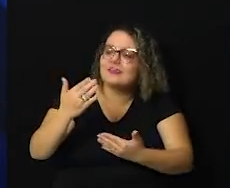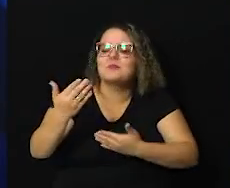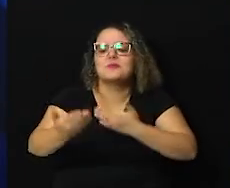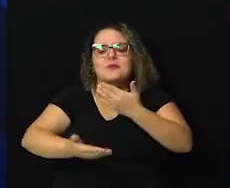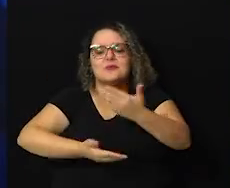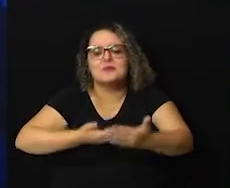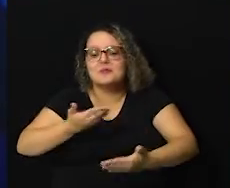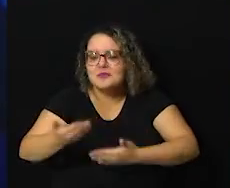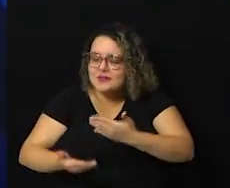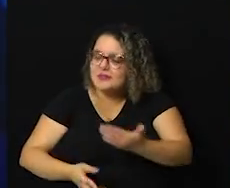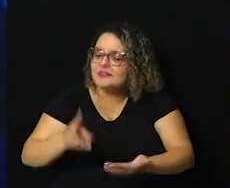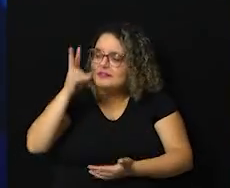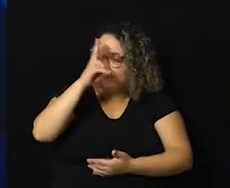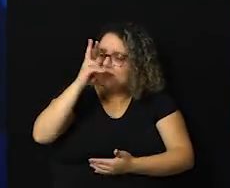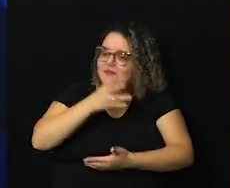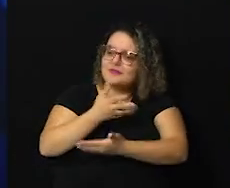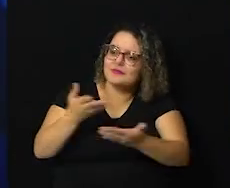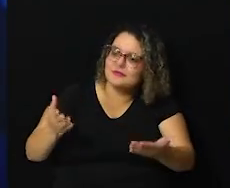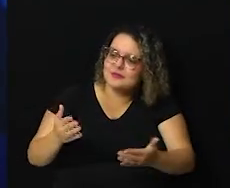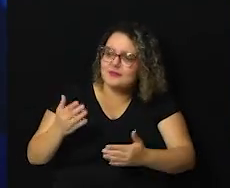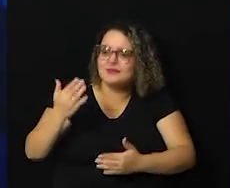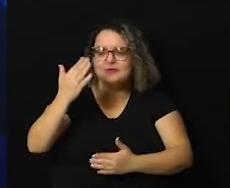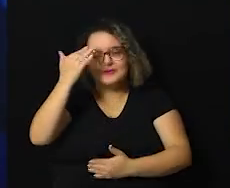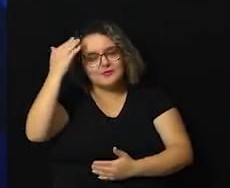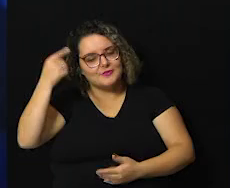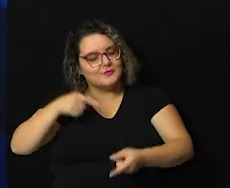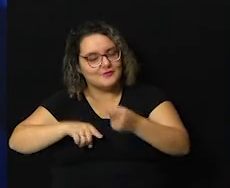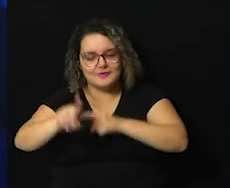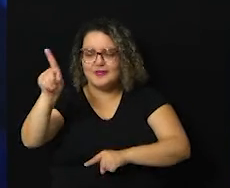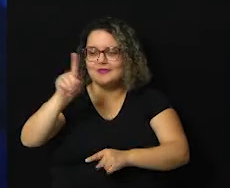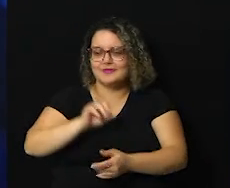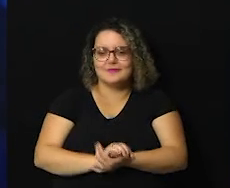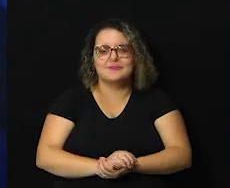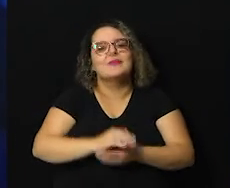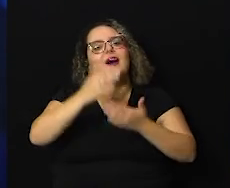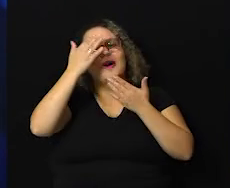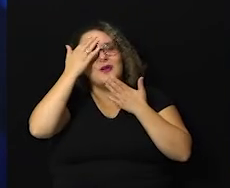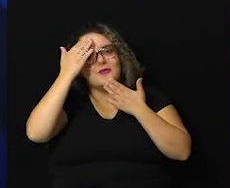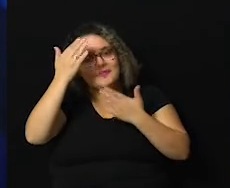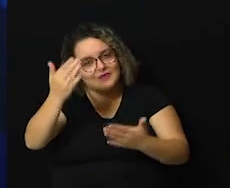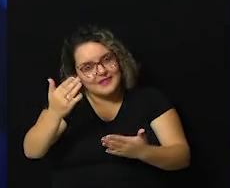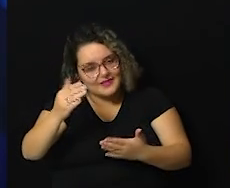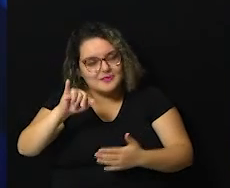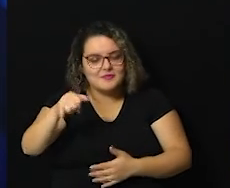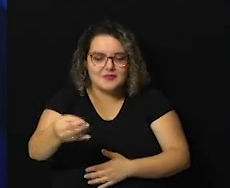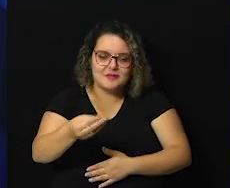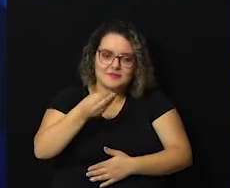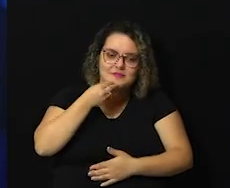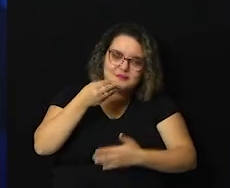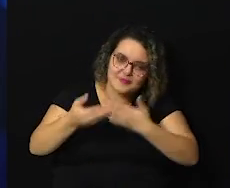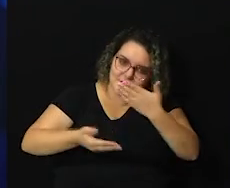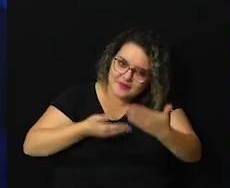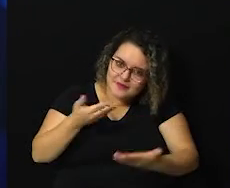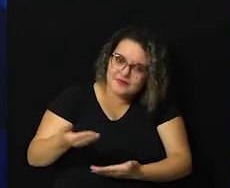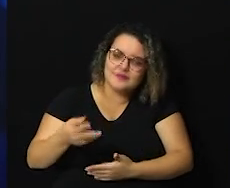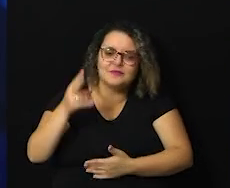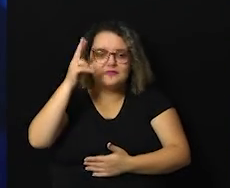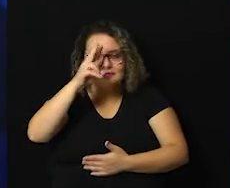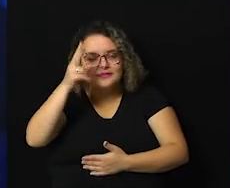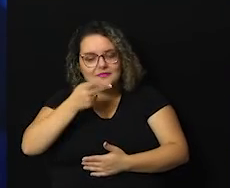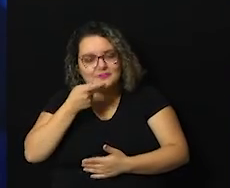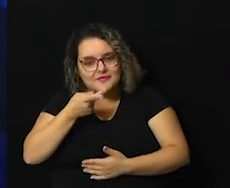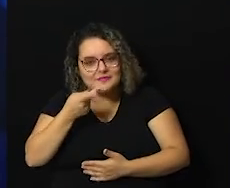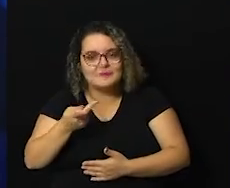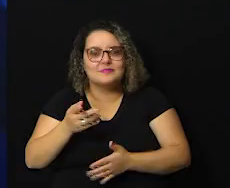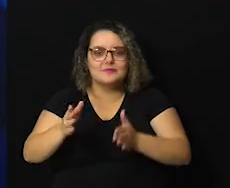obrigada por compartilhar que com a gente a história de vocês muito sucesso é muito obrigado menina pela oportunidade de